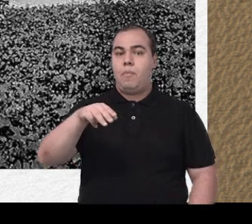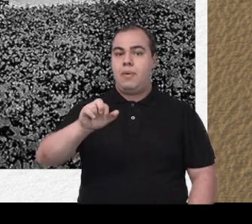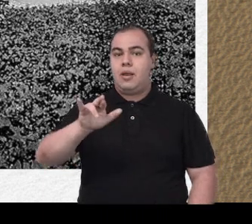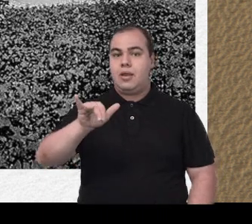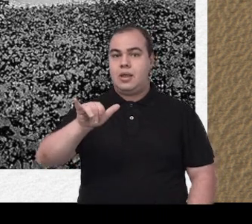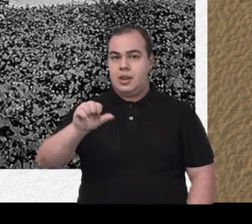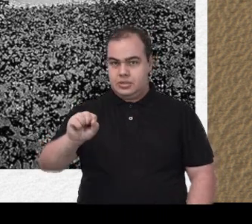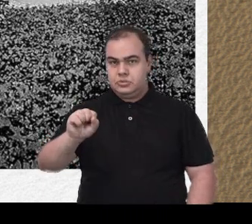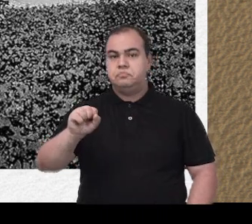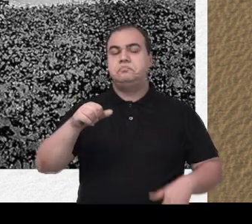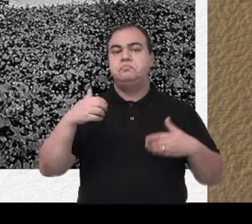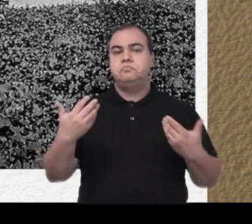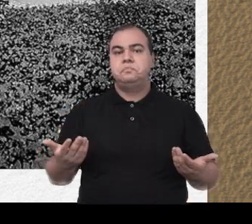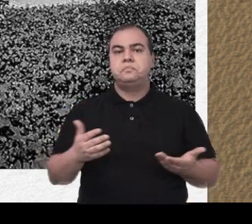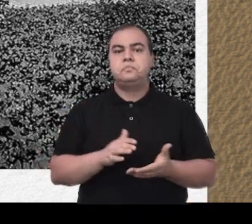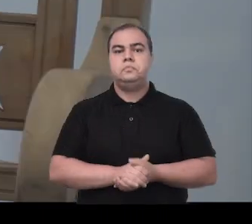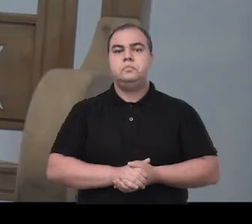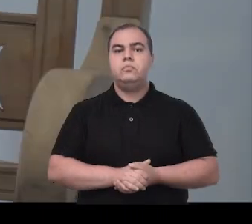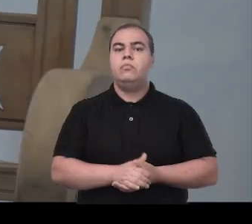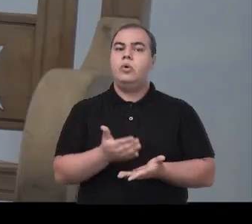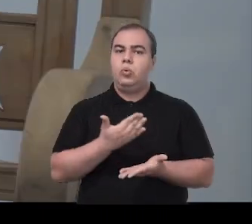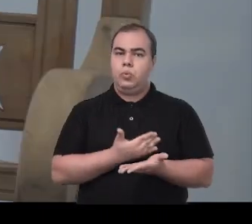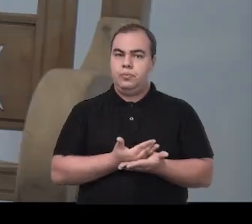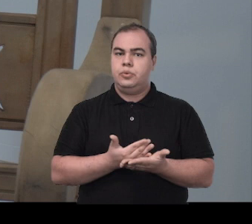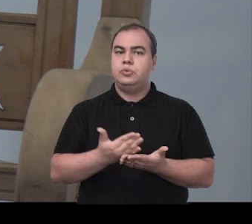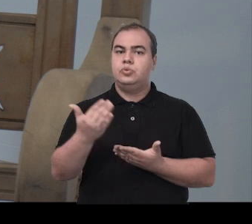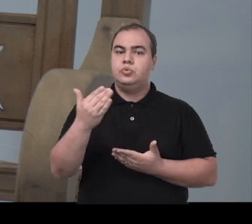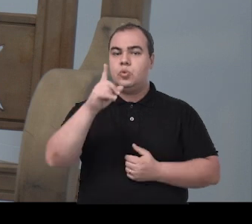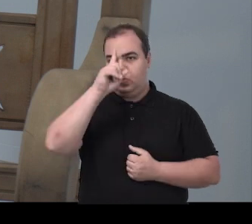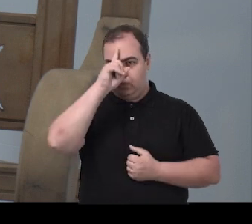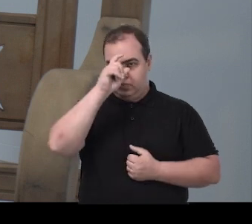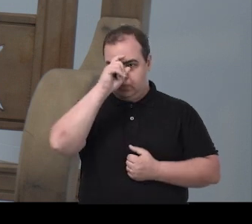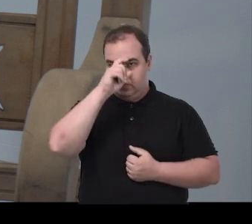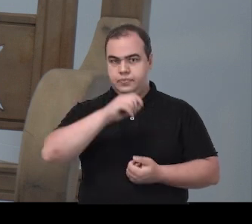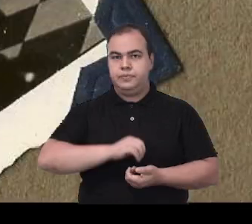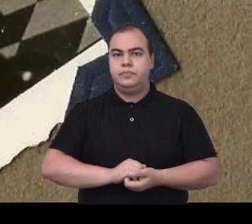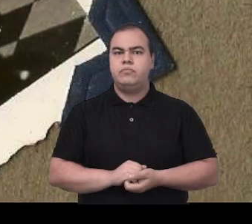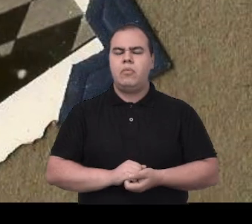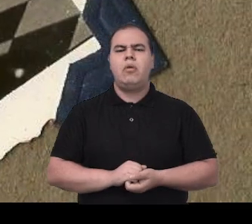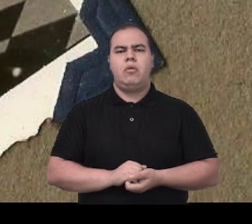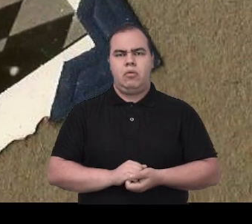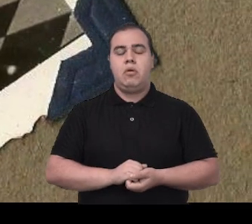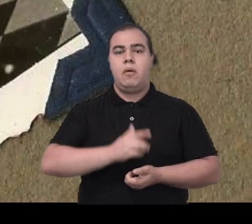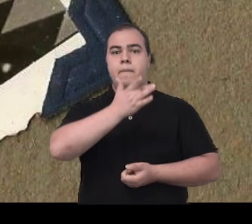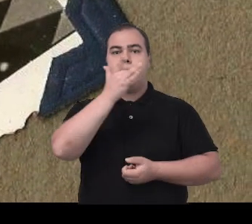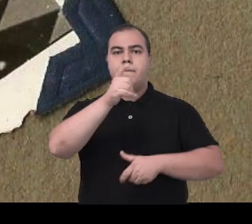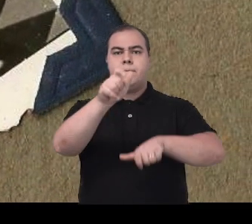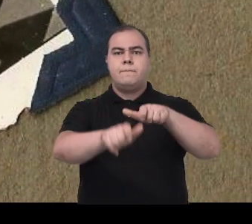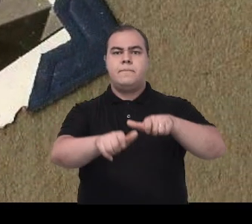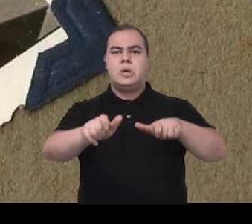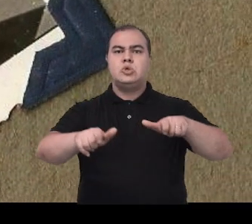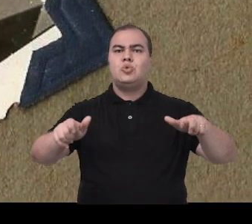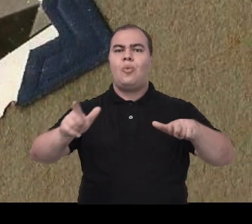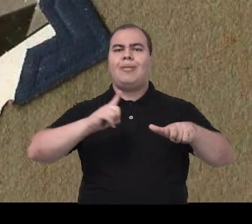essa chácara e deu início ao hospital. E aí aquelas pessoas que